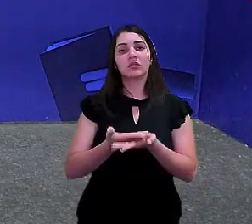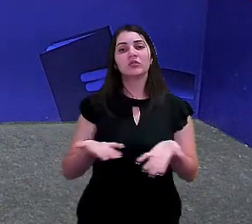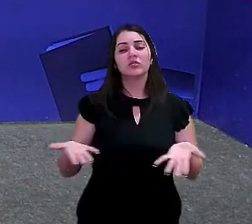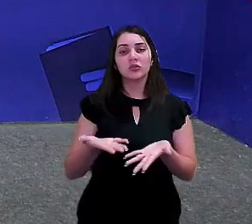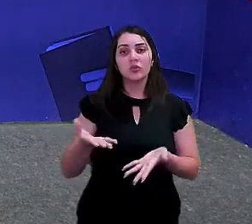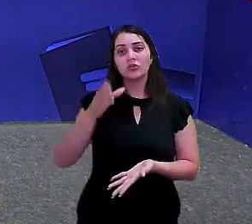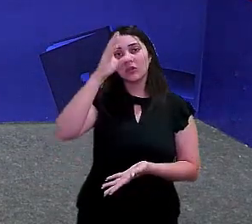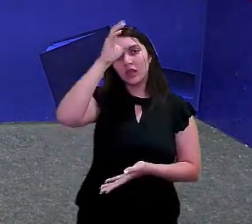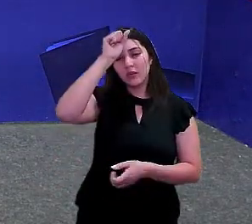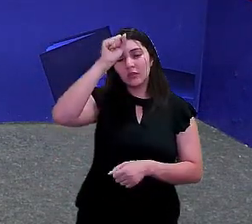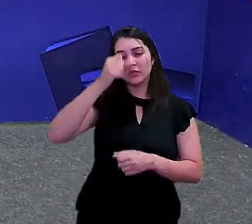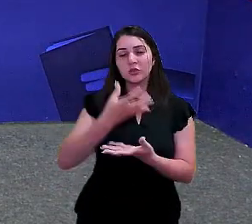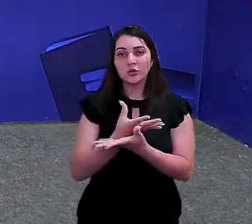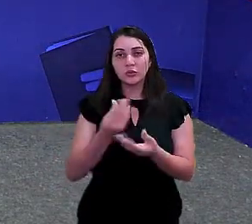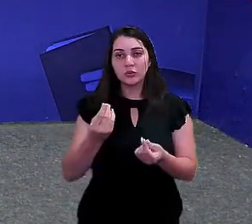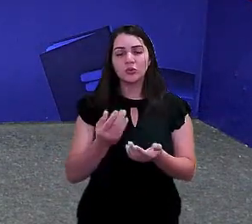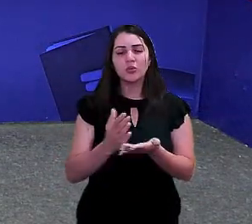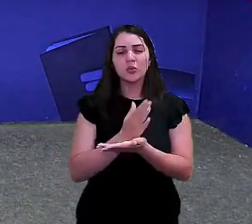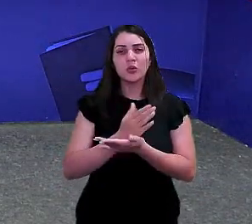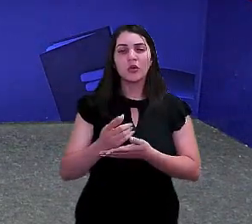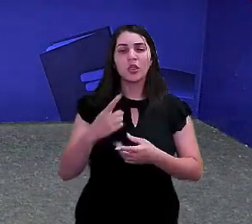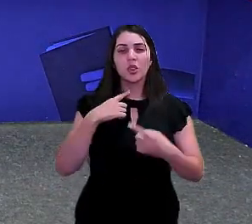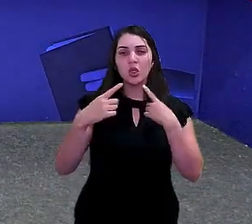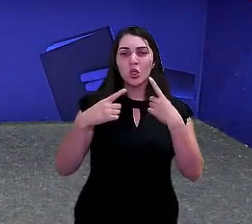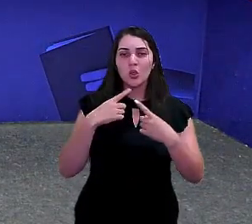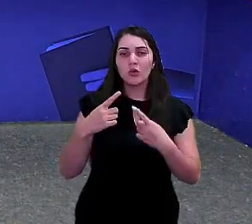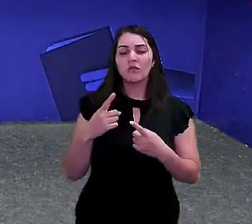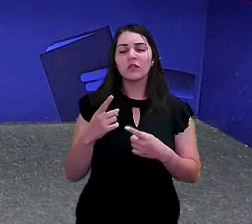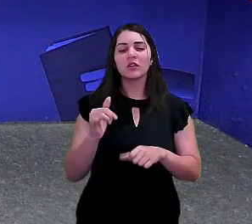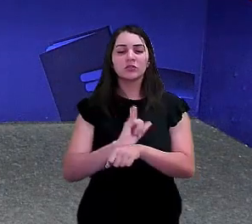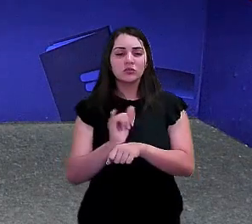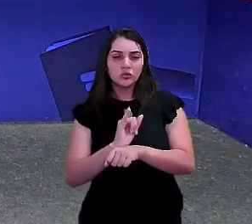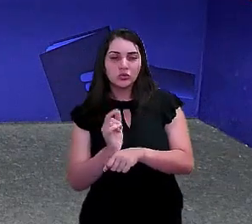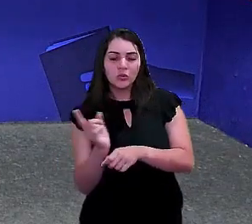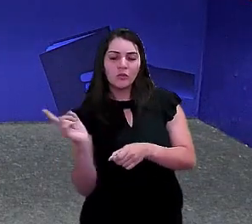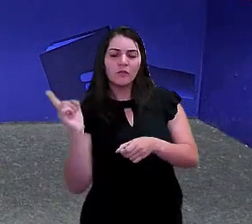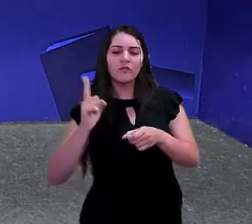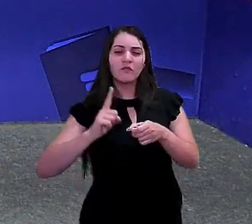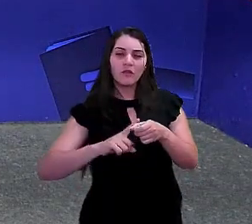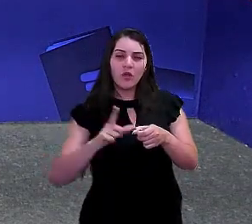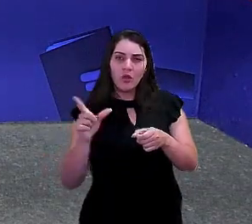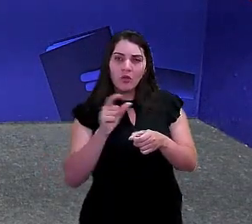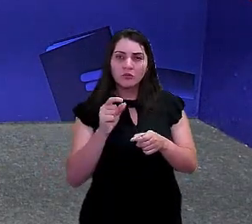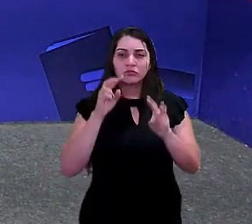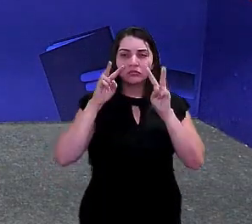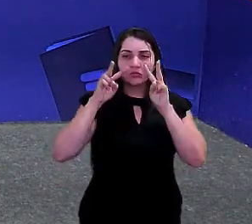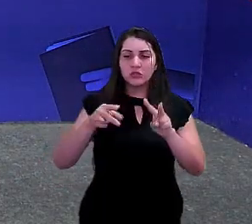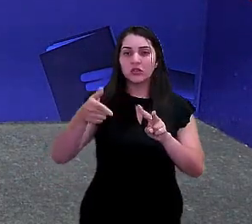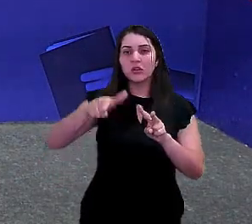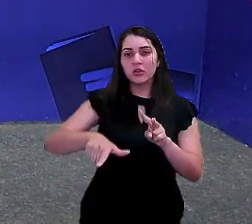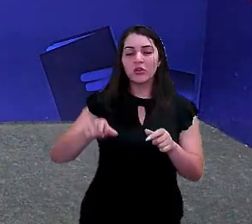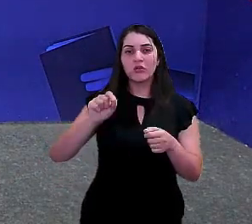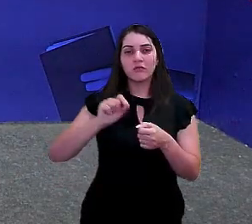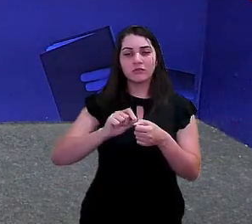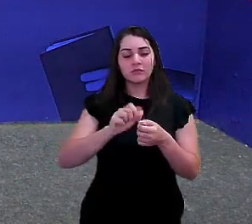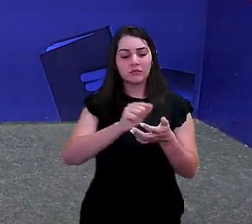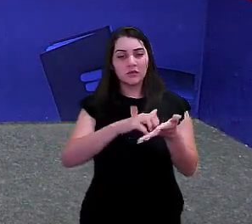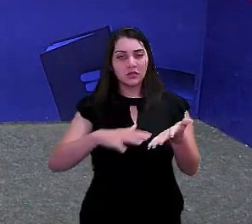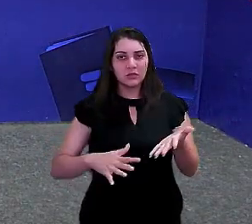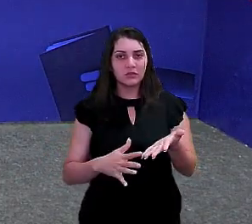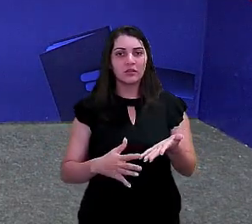aprendido bastante. Qualquer dúvida, vai lá no YouTube, volta um pouquinho, assiste tudo bem direitinho, faz a hora da atividade da